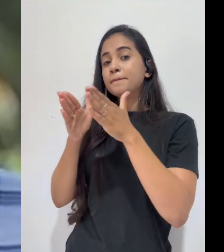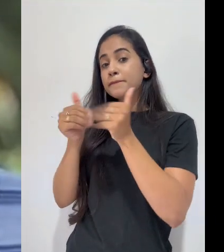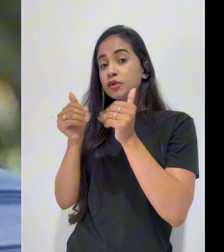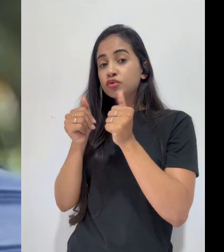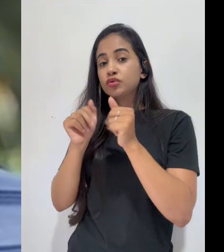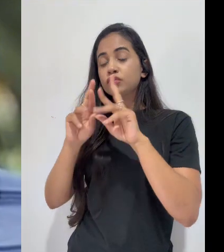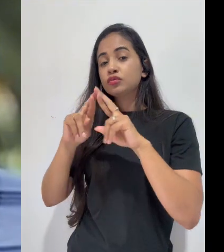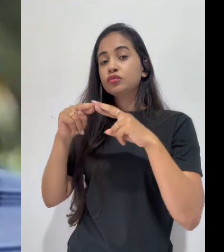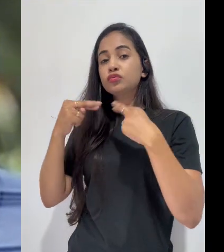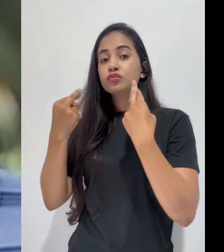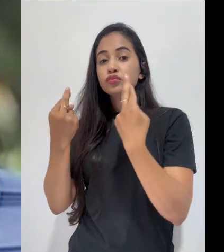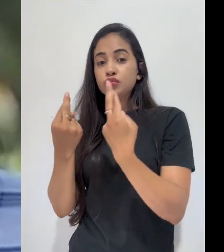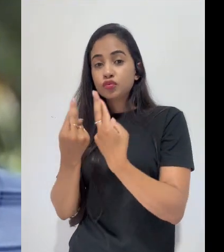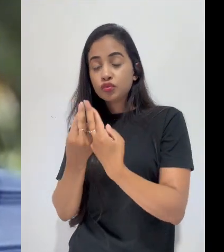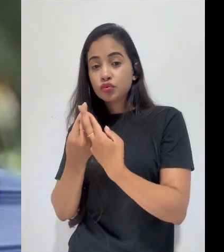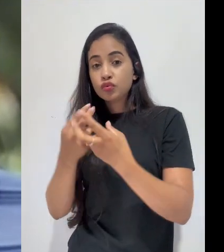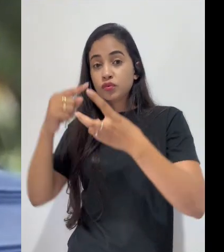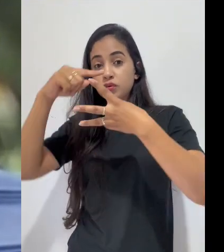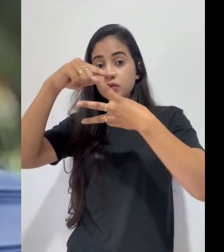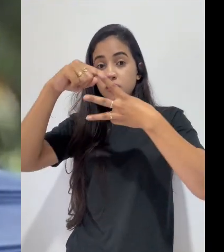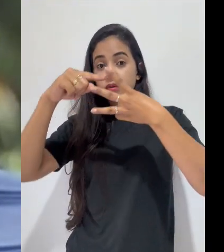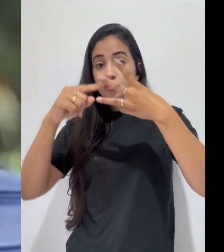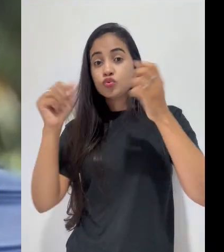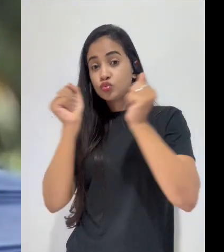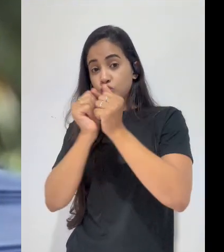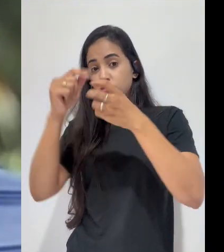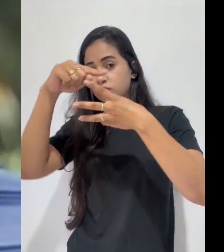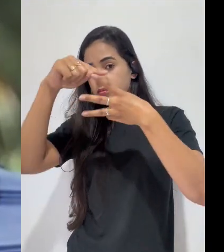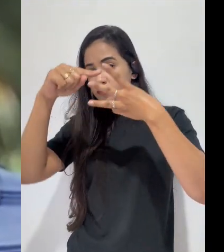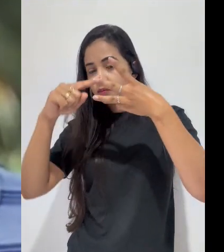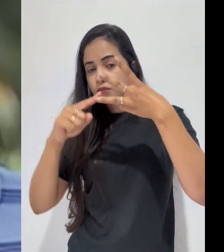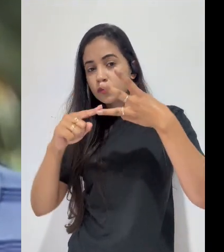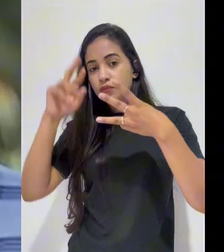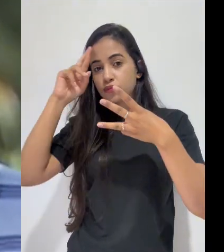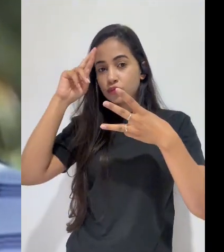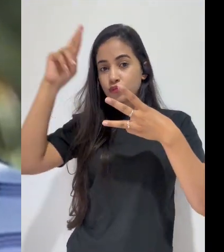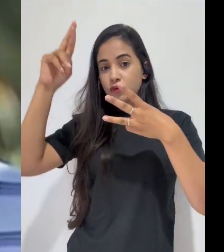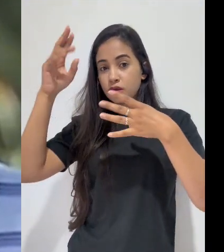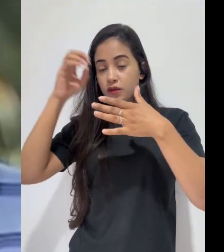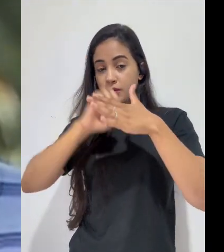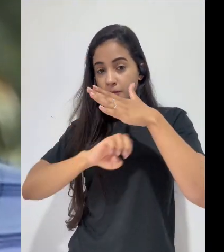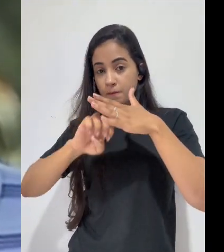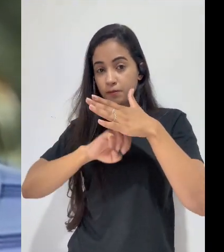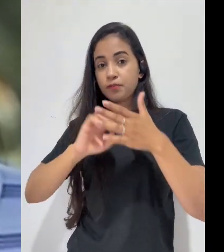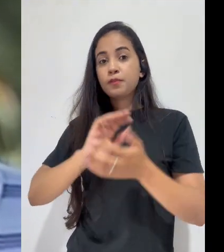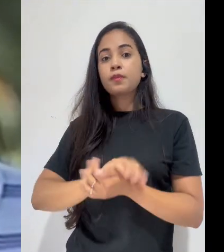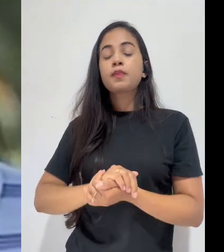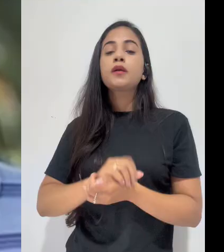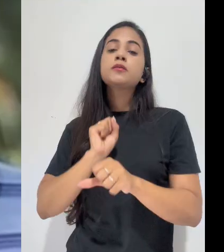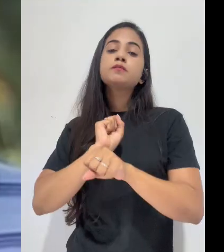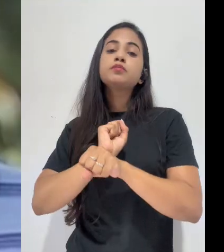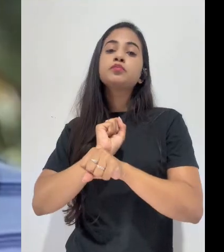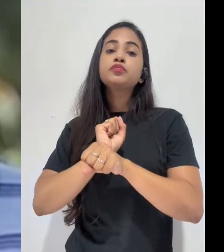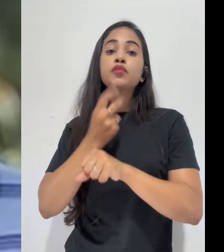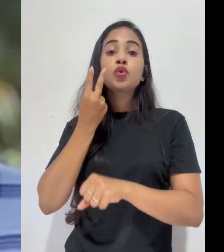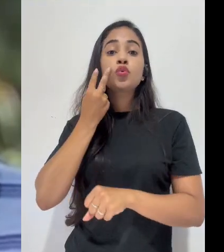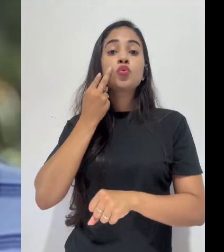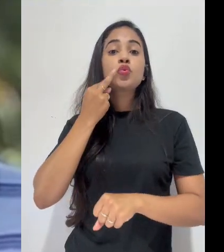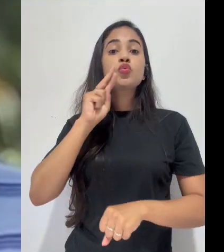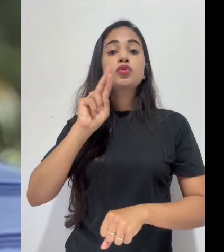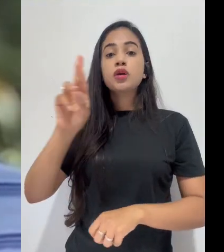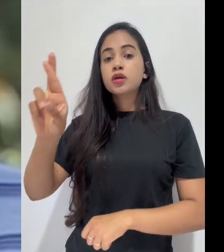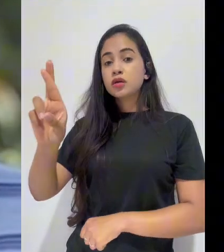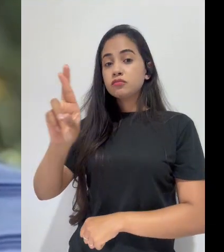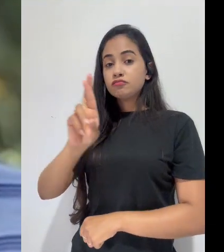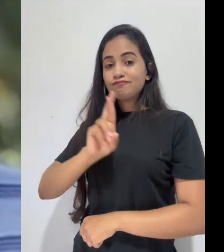reunião entre esses 3 gerentes. O retorno do Leandro veio 2 dias